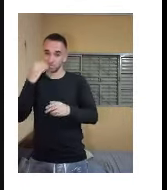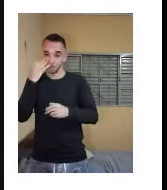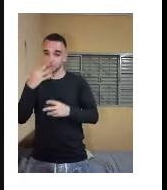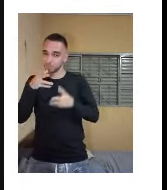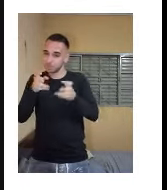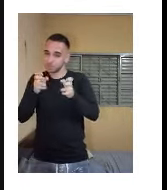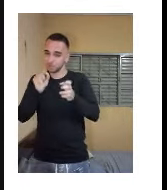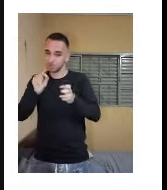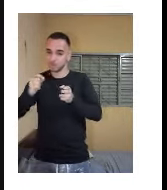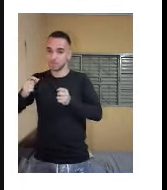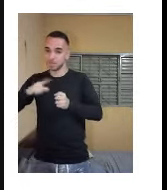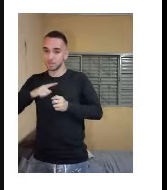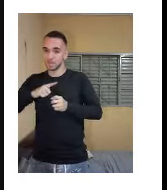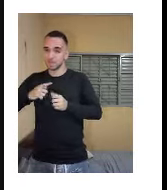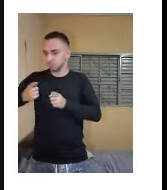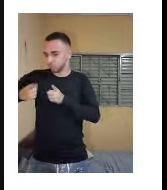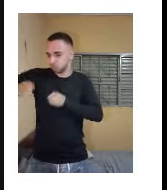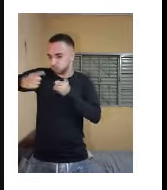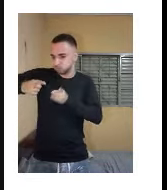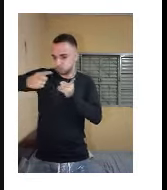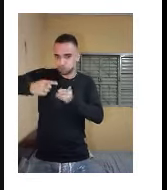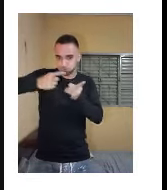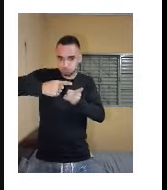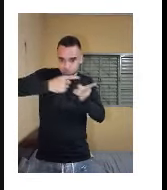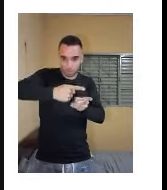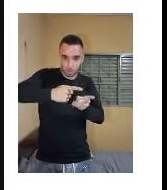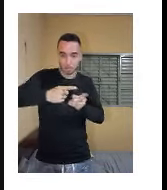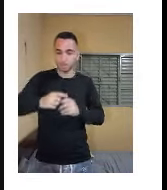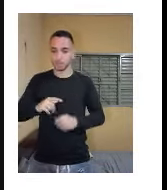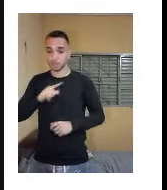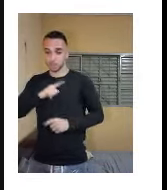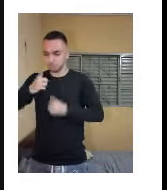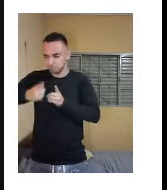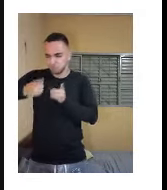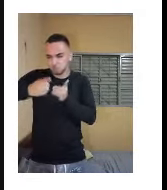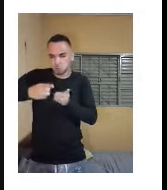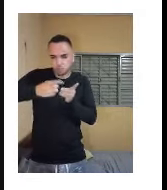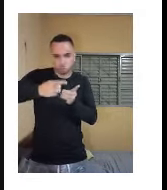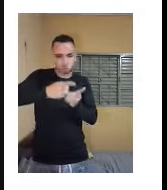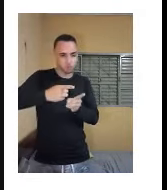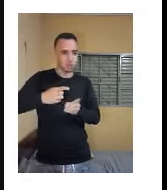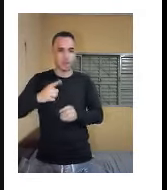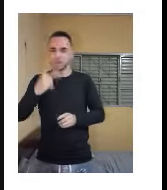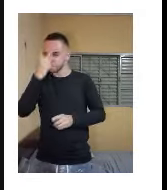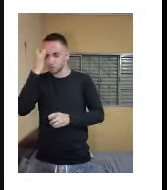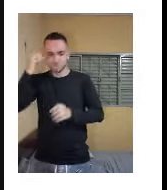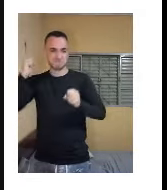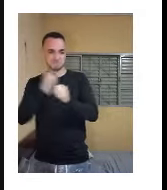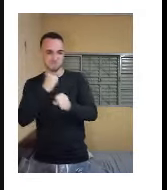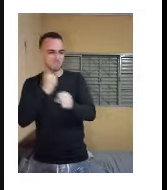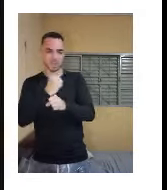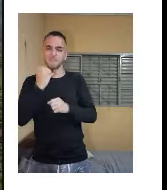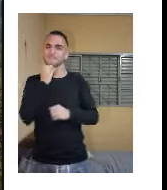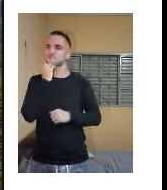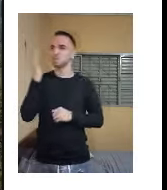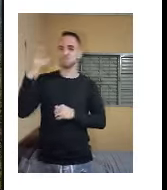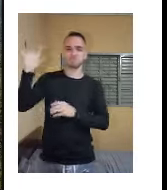ação do homem, ou seja, está avançando cada vez mais em habitats que não